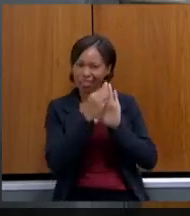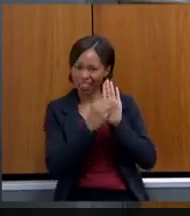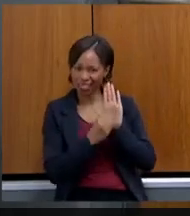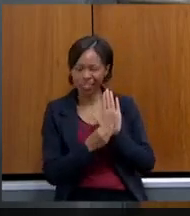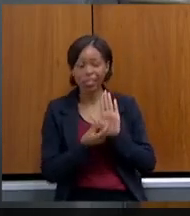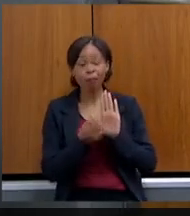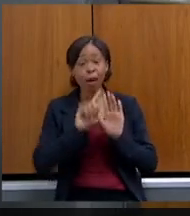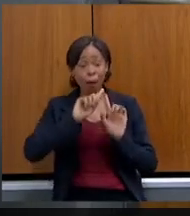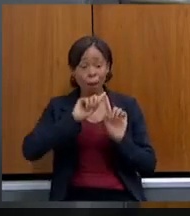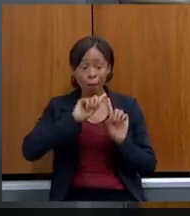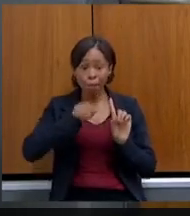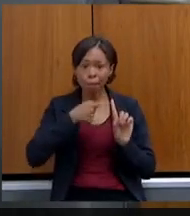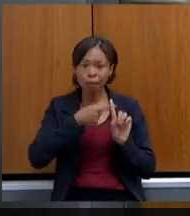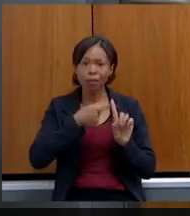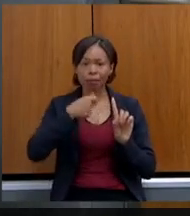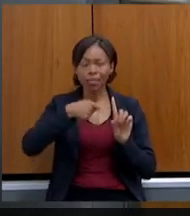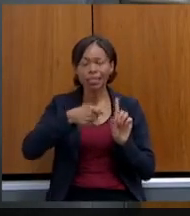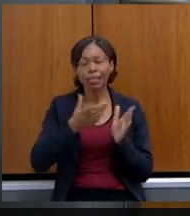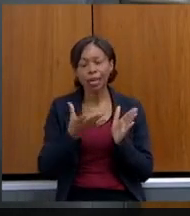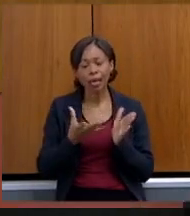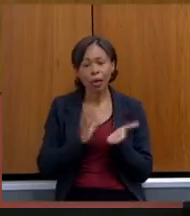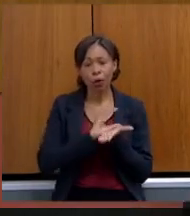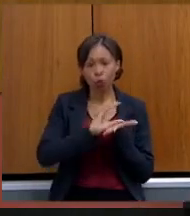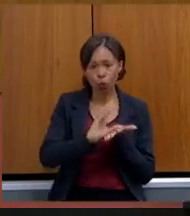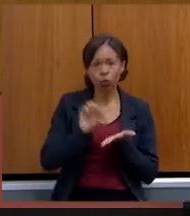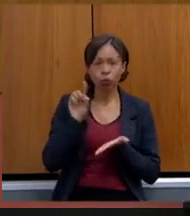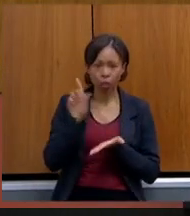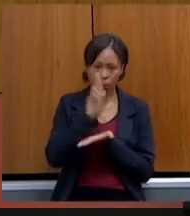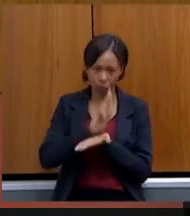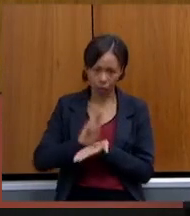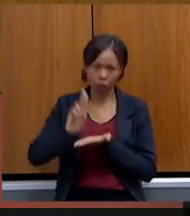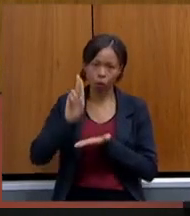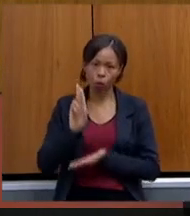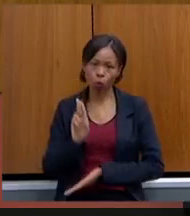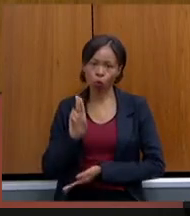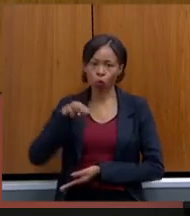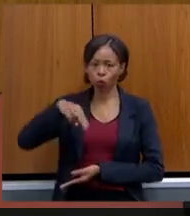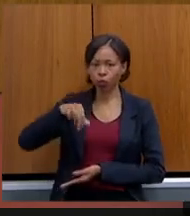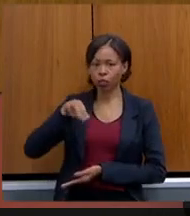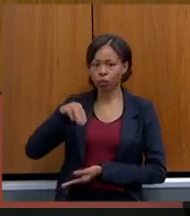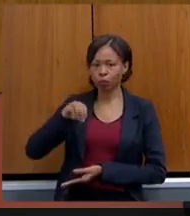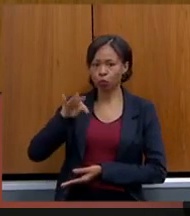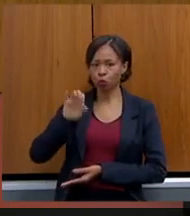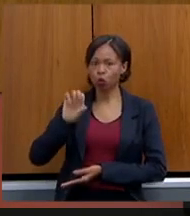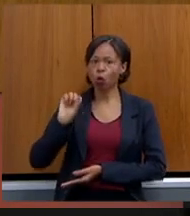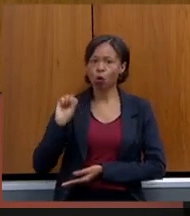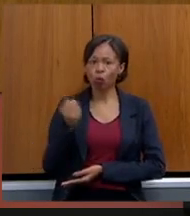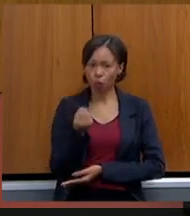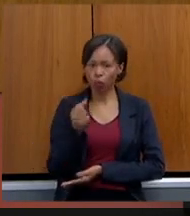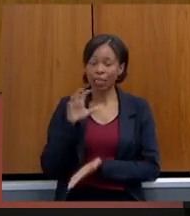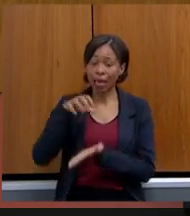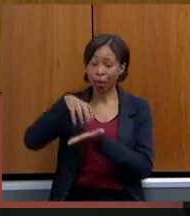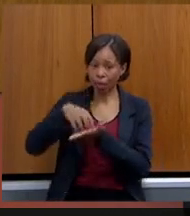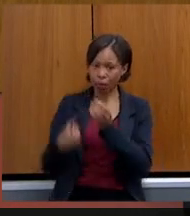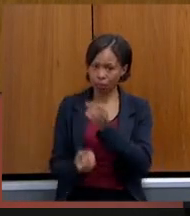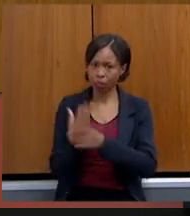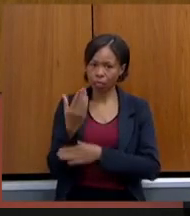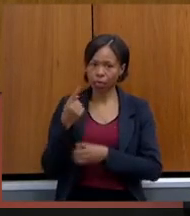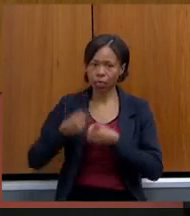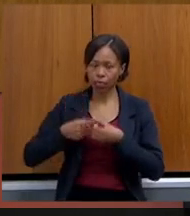Caso seja viável ao reitor Alvimar execução ainda ao longo desse ano ensinar o recurso para a sede a